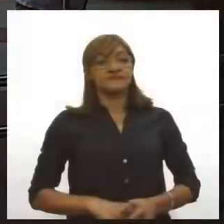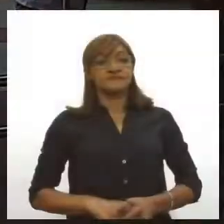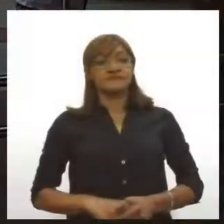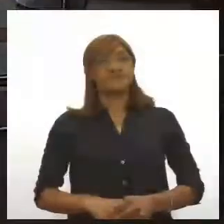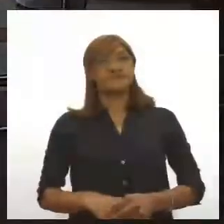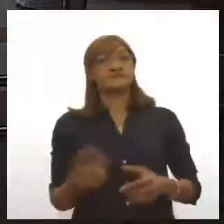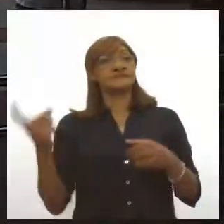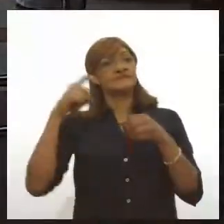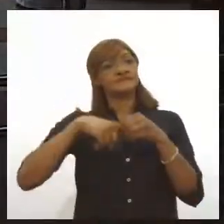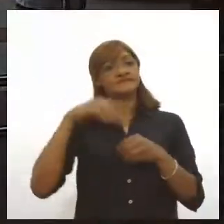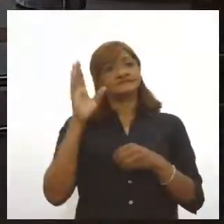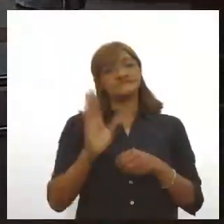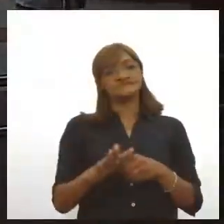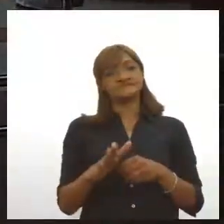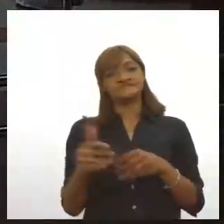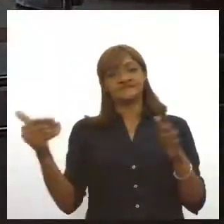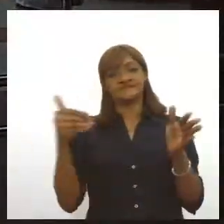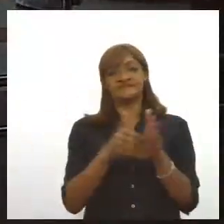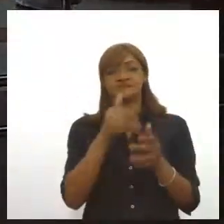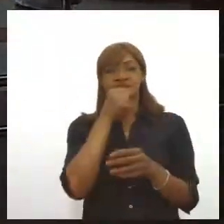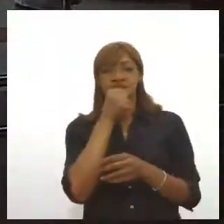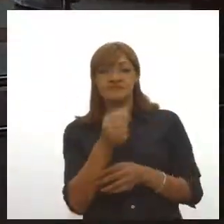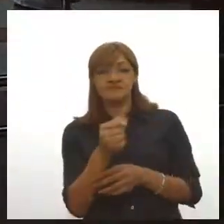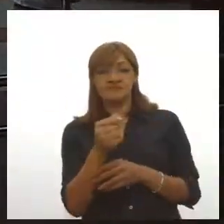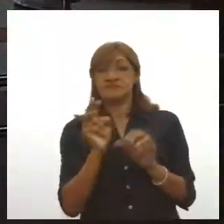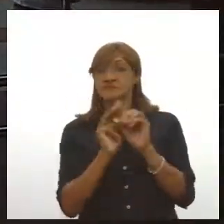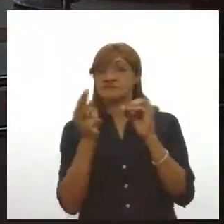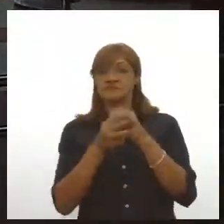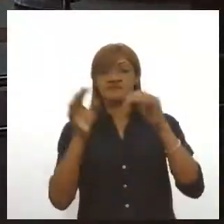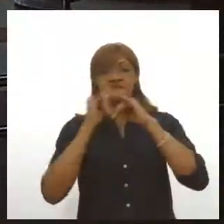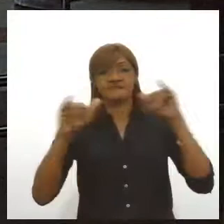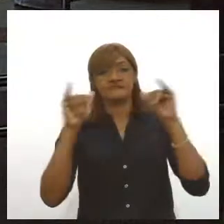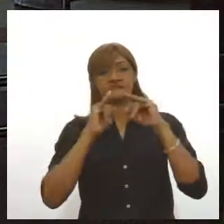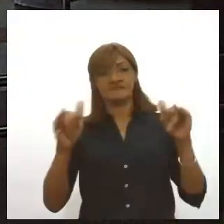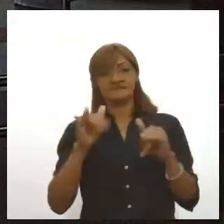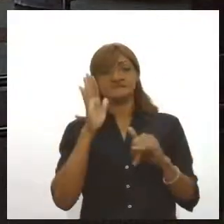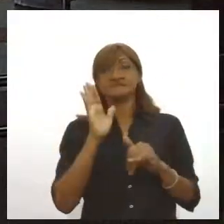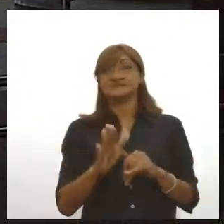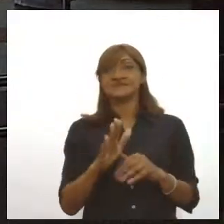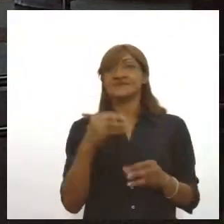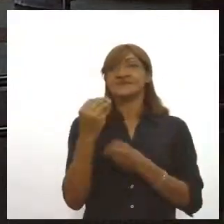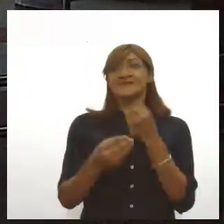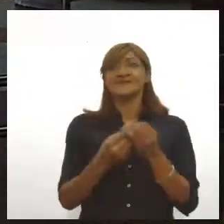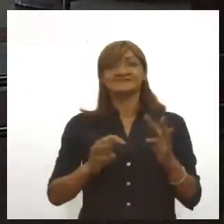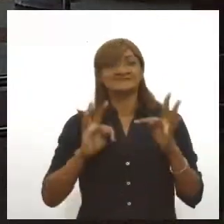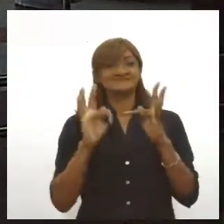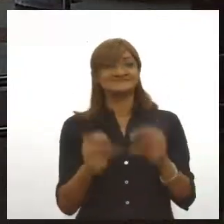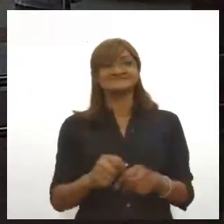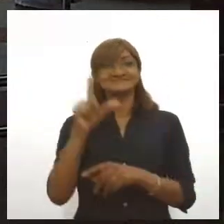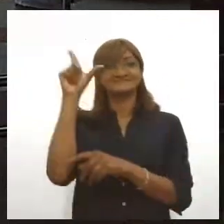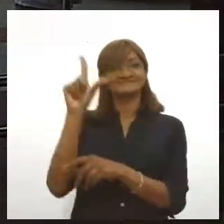Estamos de volta agora com o último bloco, né, do Alese Notícias. Vamos falar sobre a Black Friday. Tradicional período de